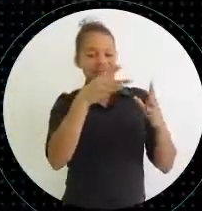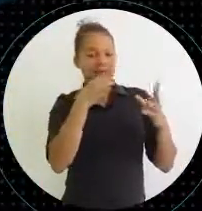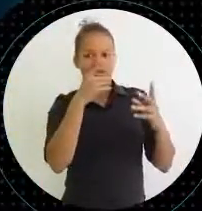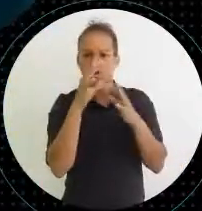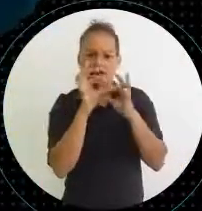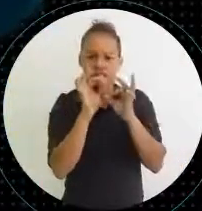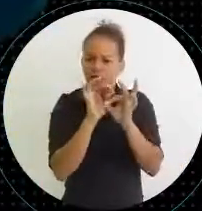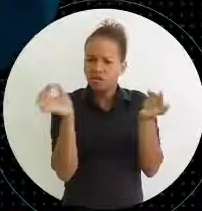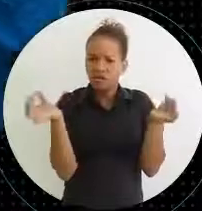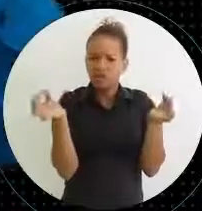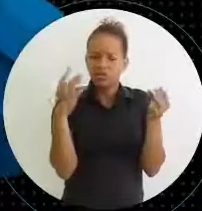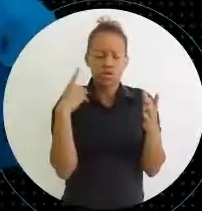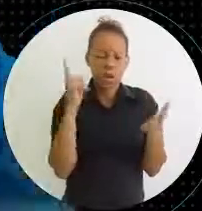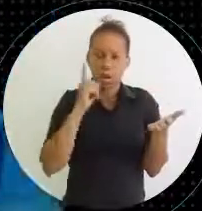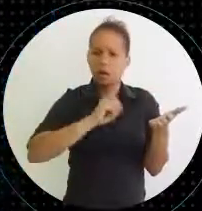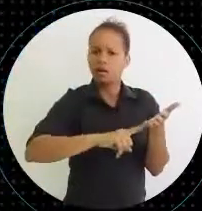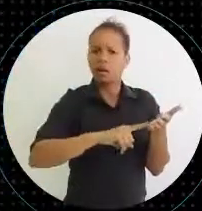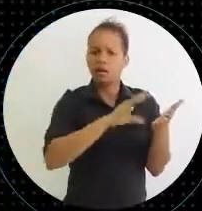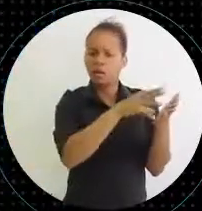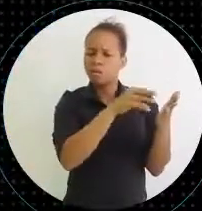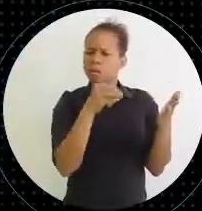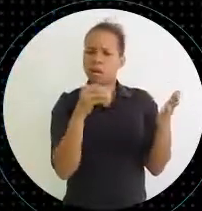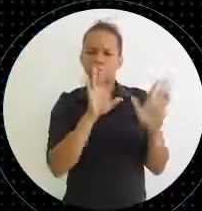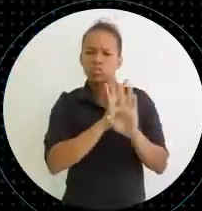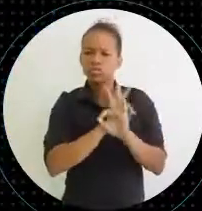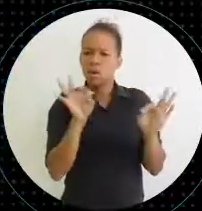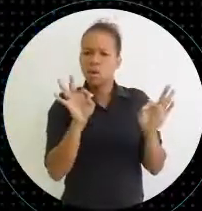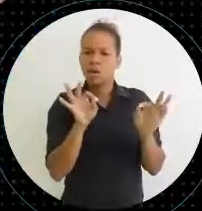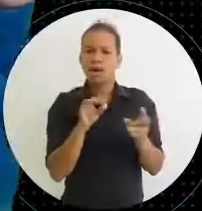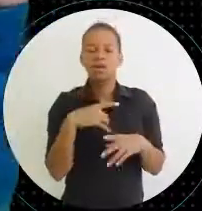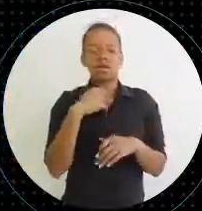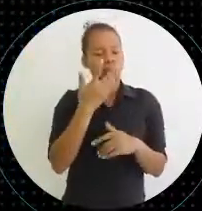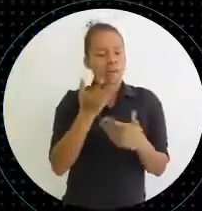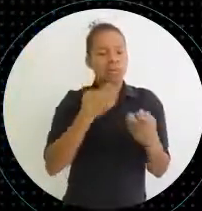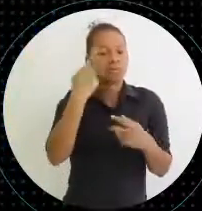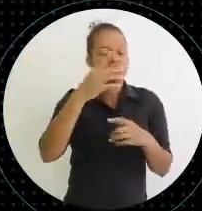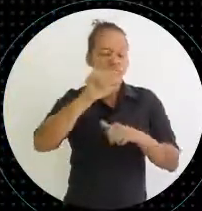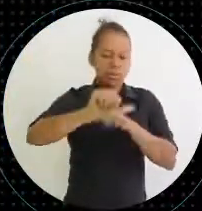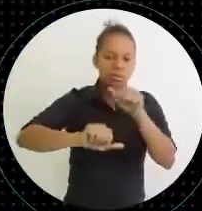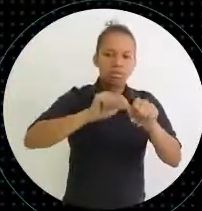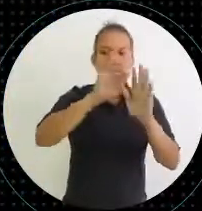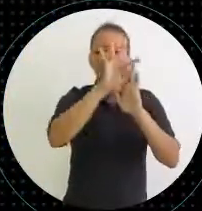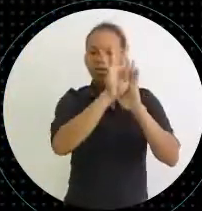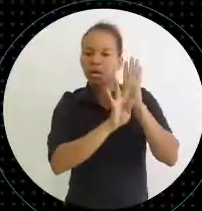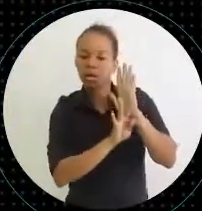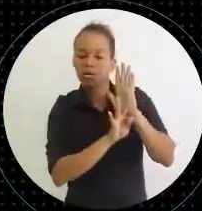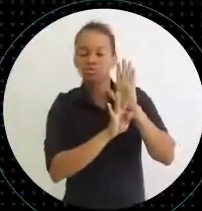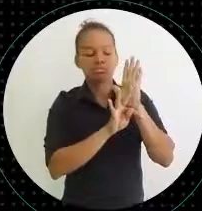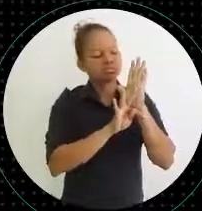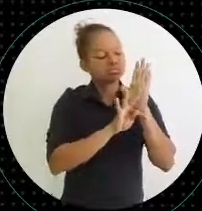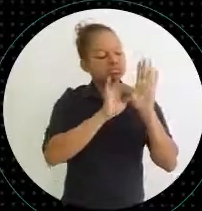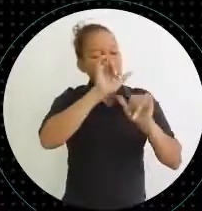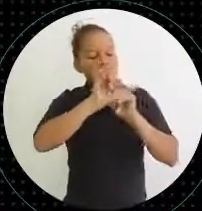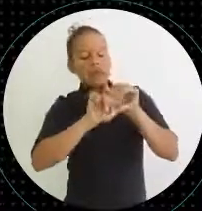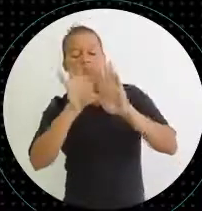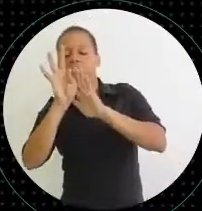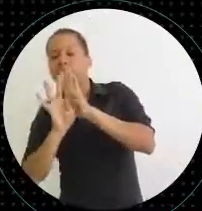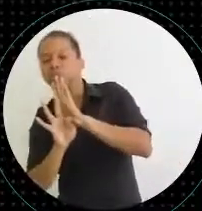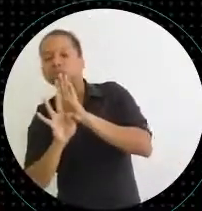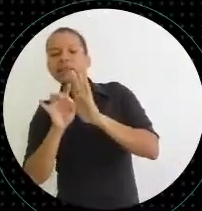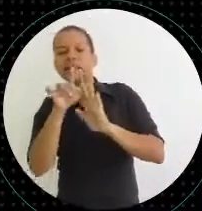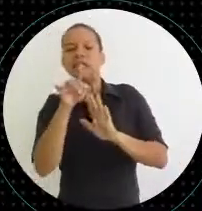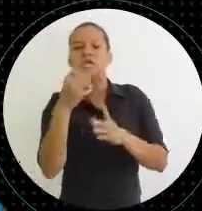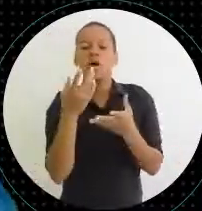você só precisa linkar o Bootstrap e copiar o código. E aí você altera, o texto estava de um jeito, você coloca o texto de outro, certo? É